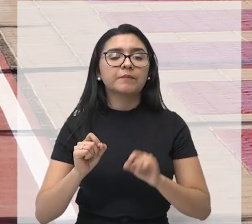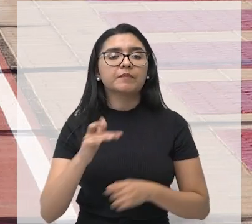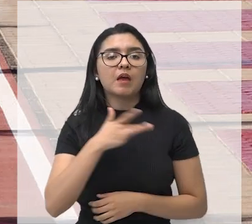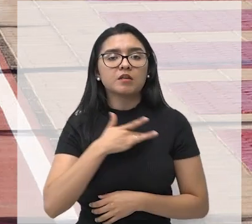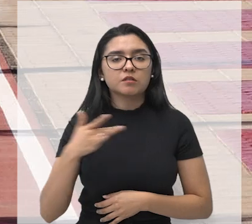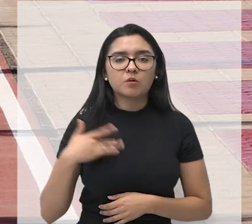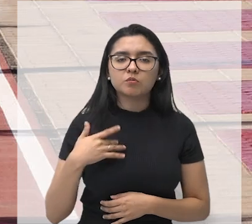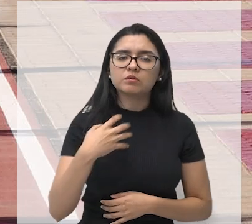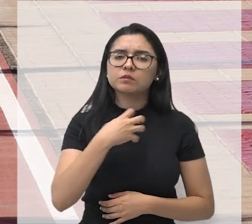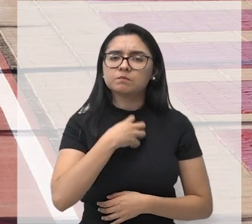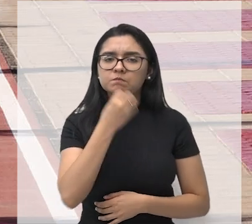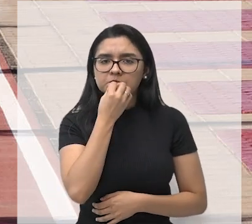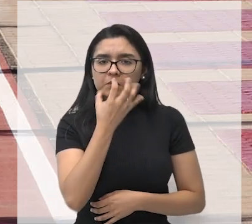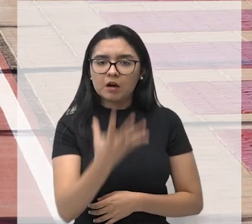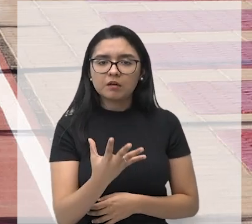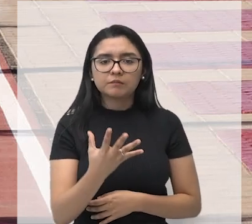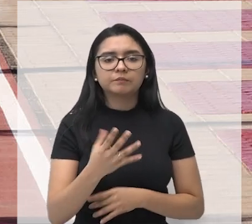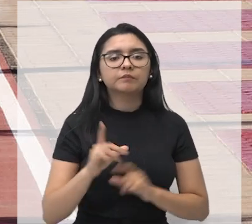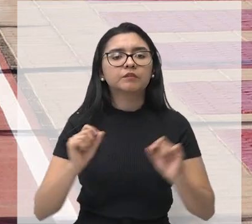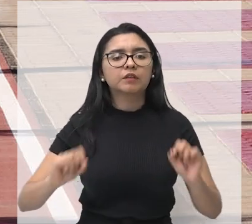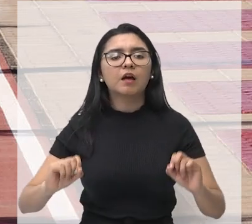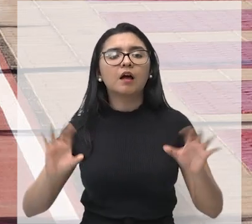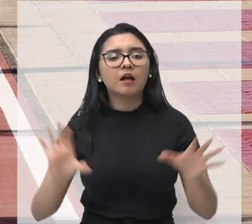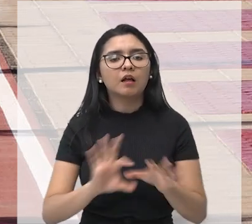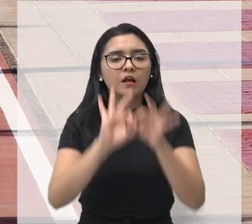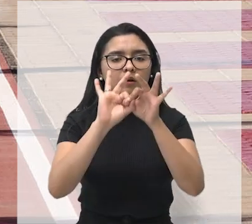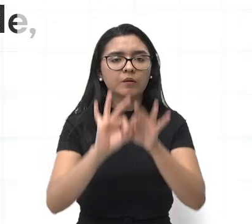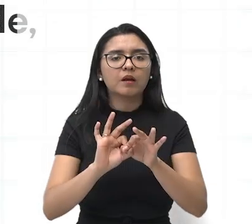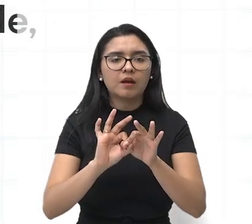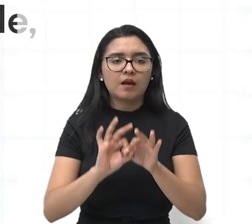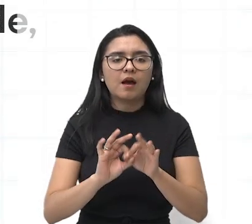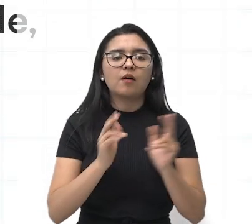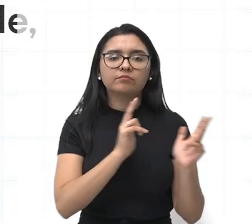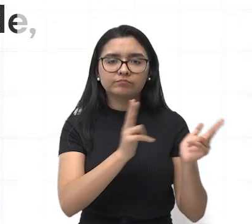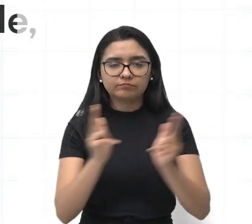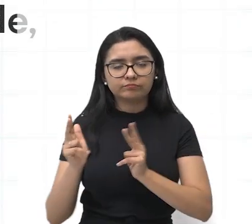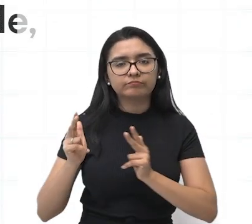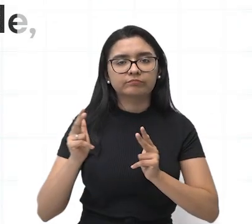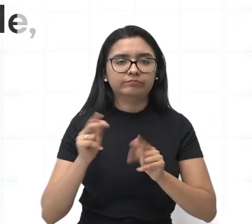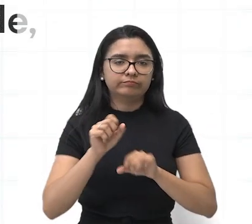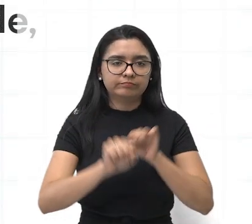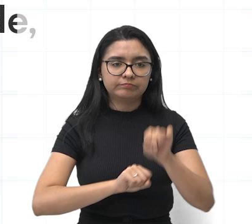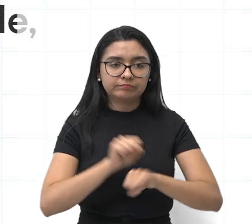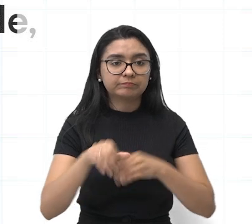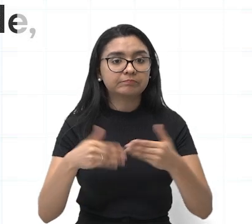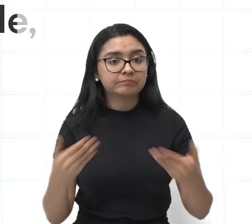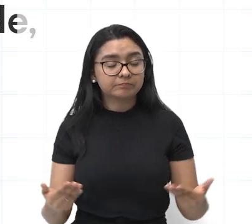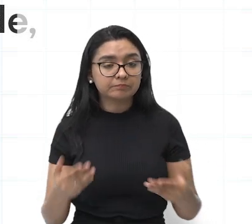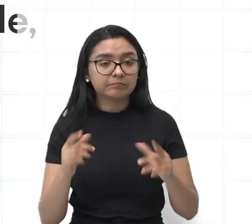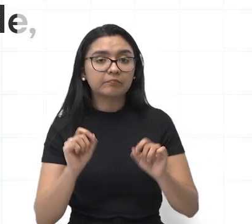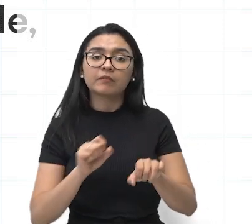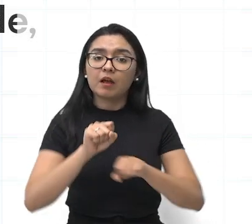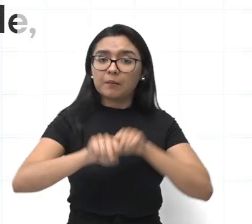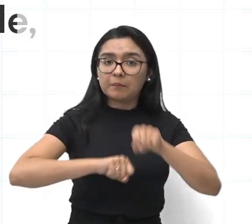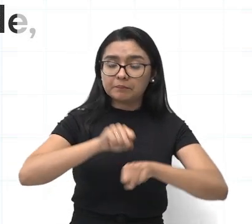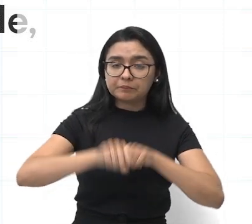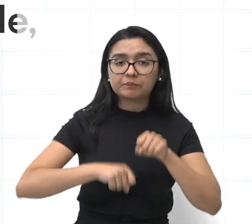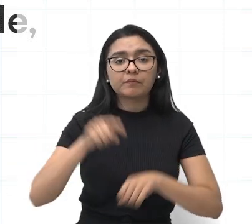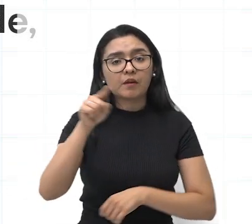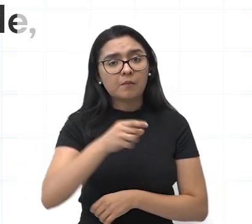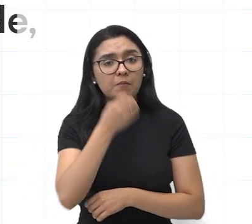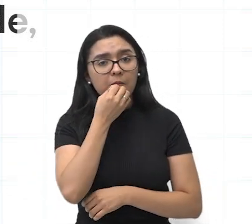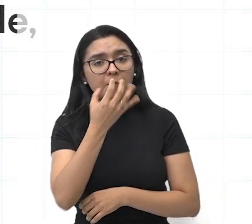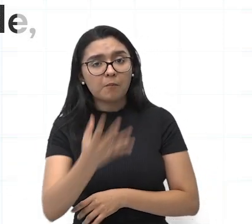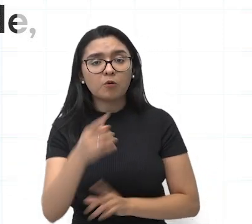saúde e bem-estar, que está ali, ó, atrelada ao lazer. Vamos lá? Então, a bike é uma excelente forma